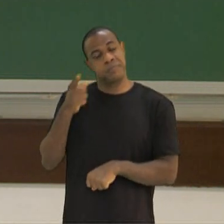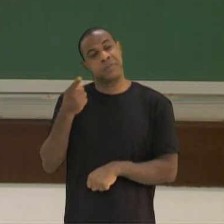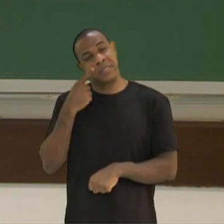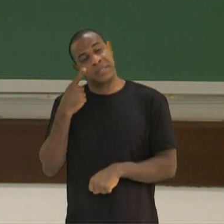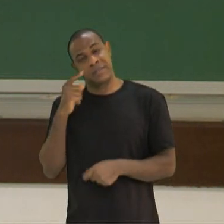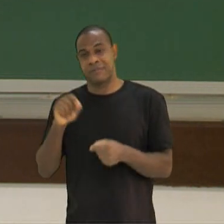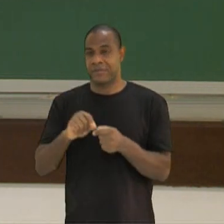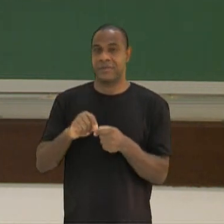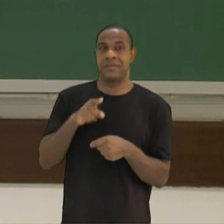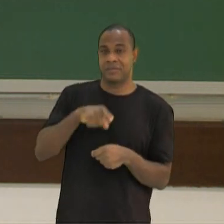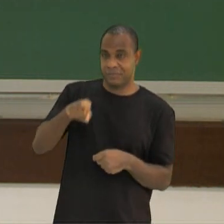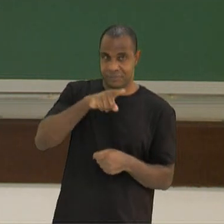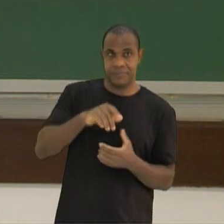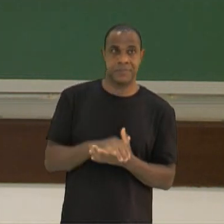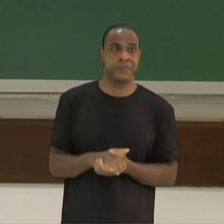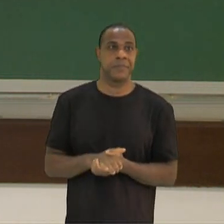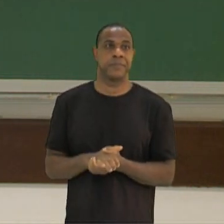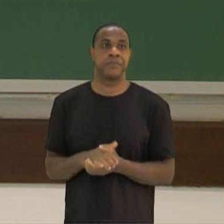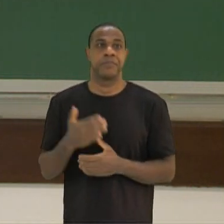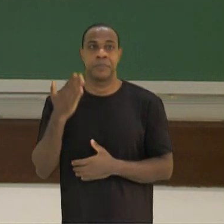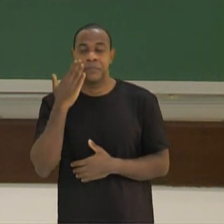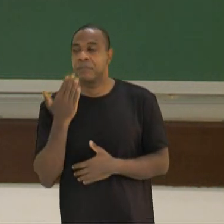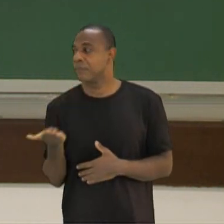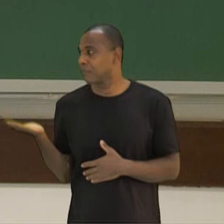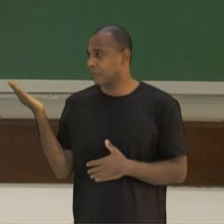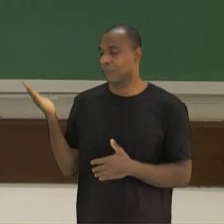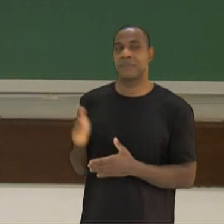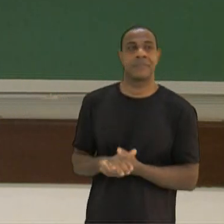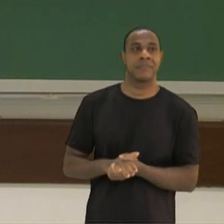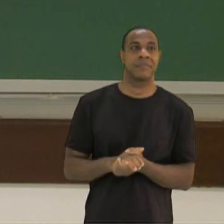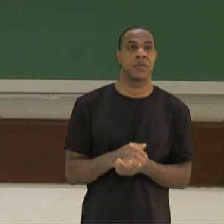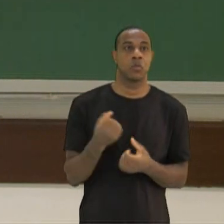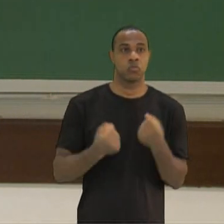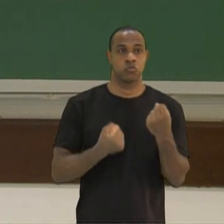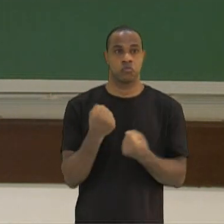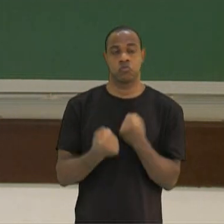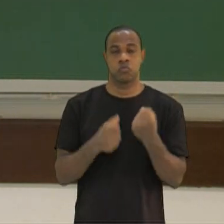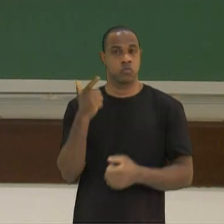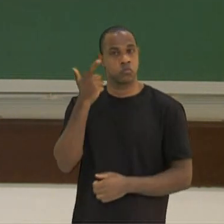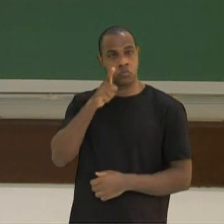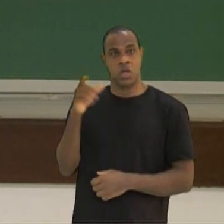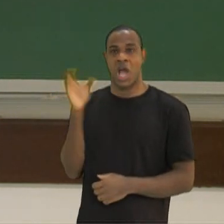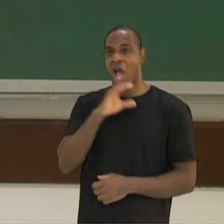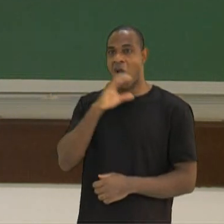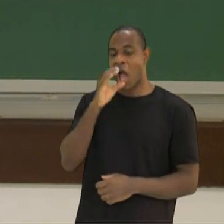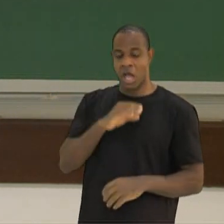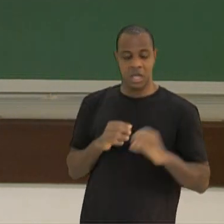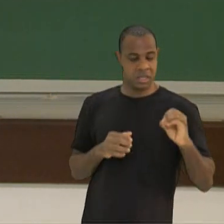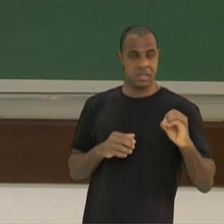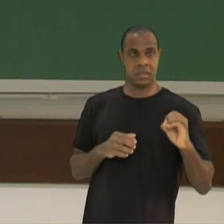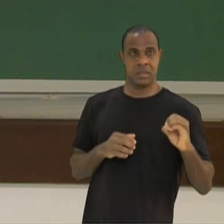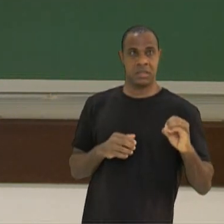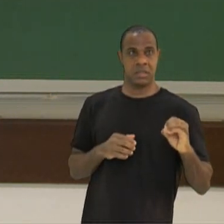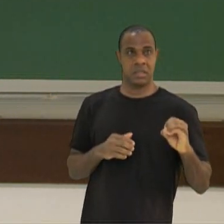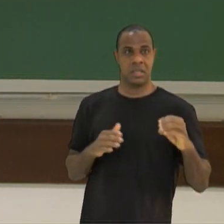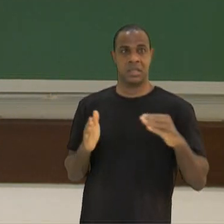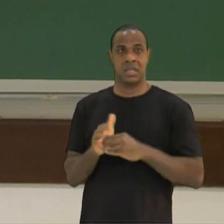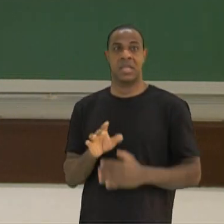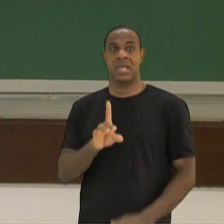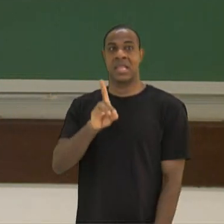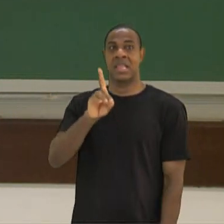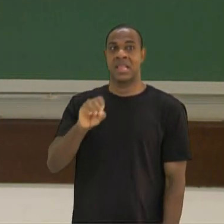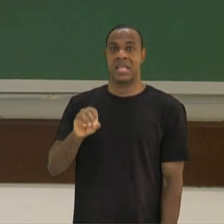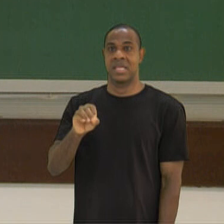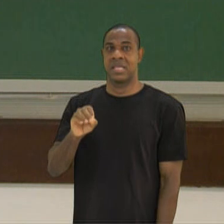cálculo da aceleração. Vamos lá? Então, olha só o teu probleminha aí. Um carro consegue acelerar de 0 a 100 km